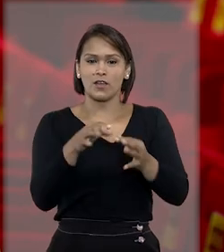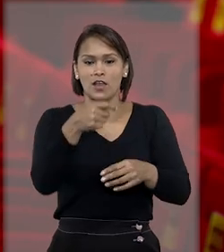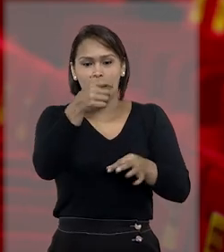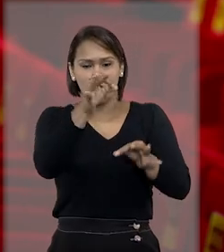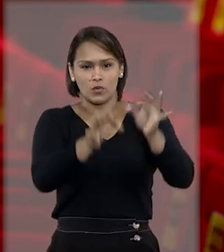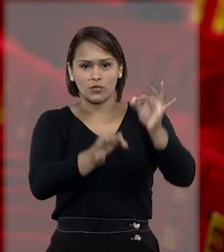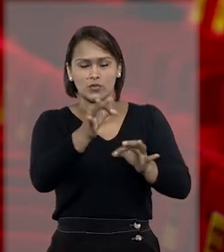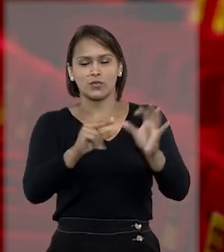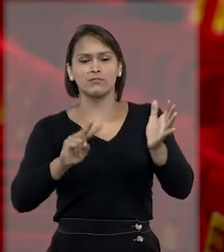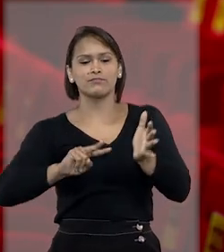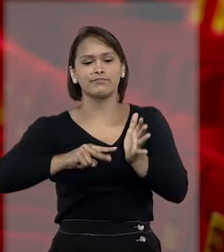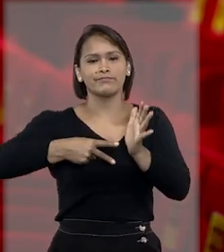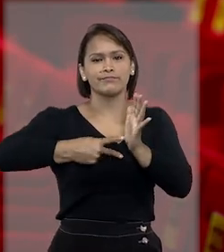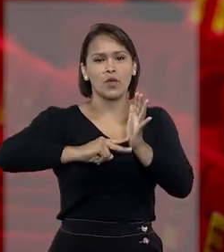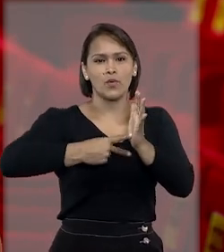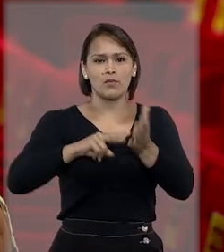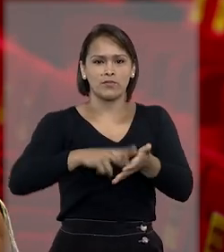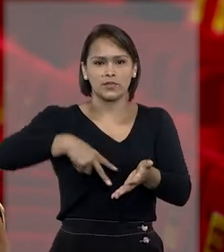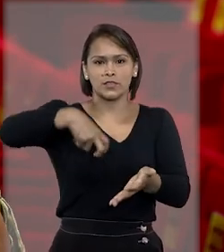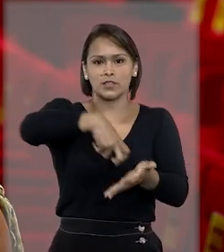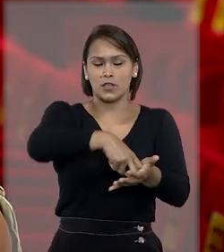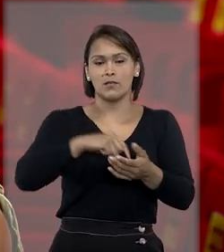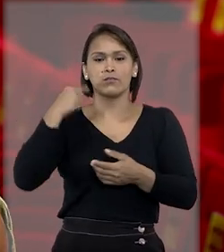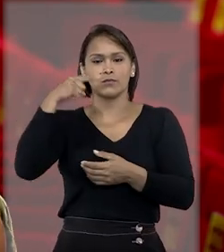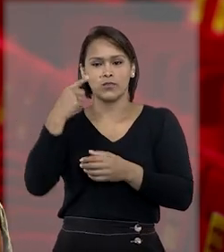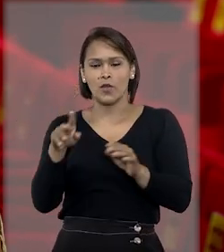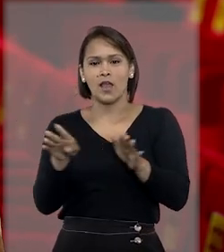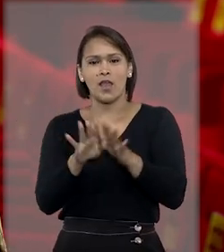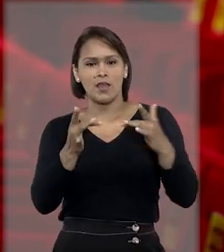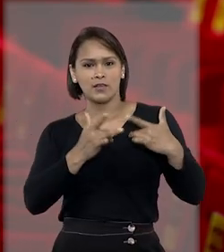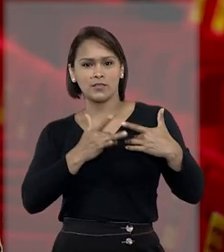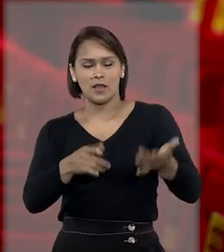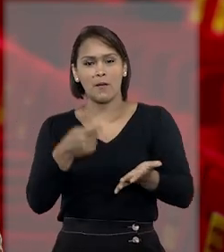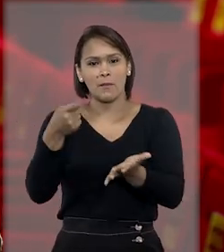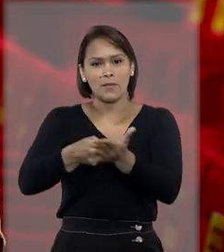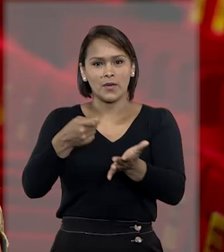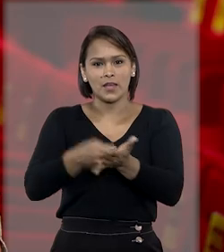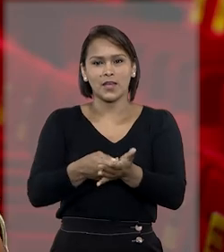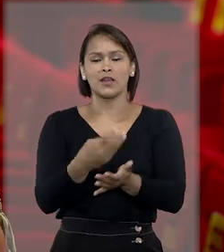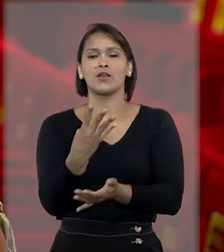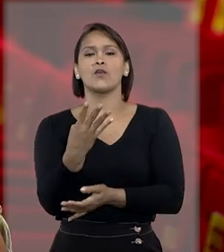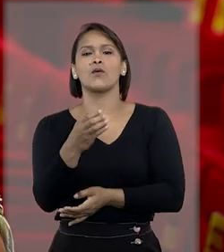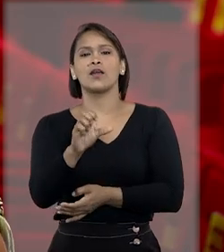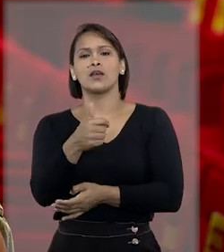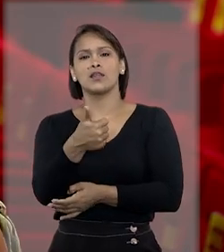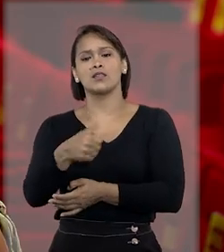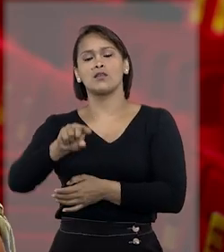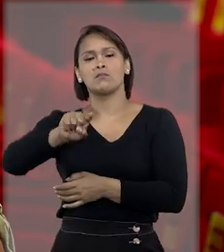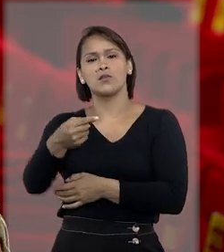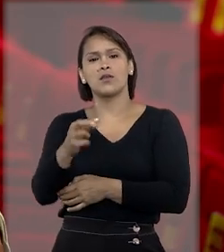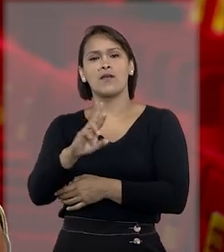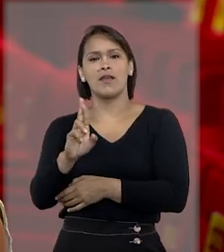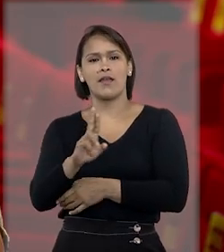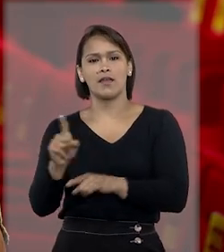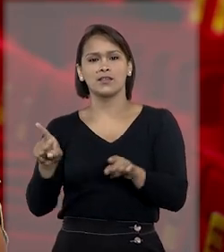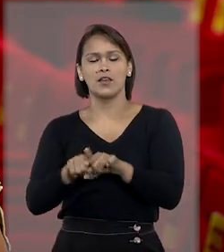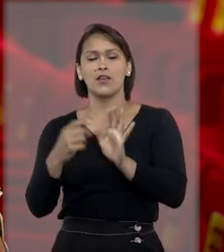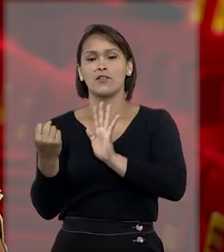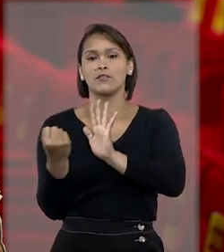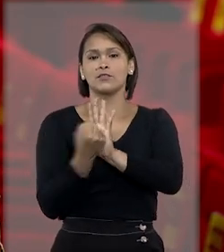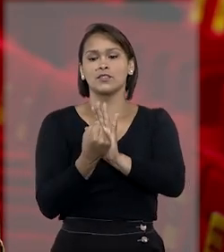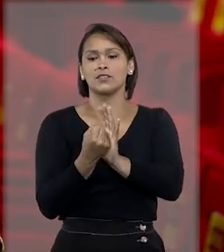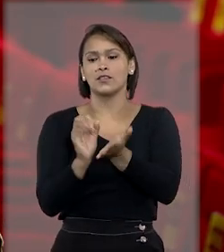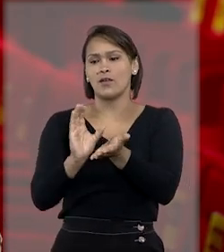o juízo condenou o sindicato e o advogado de forma solidária ao pagamento de cerca de 41 mil reais